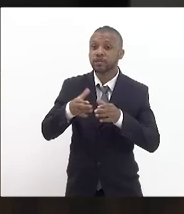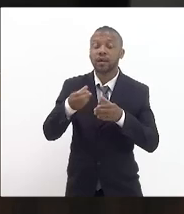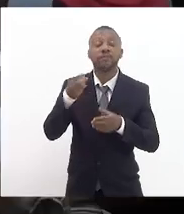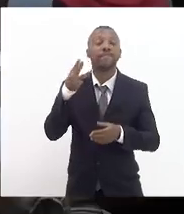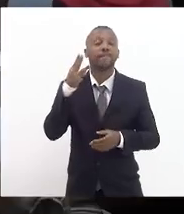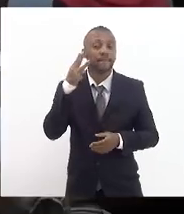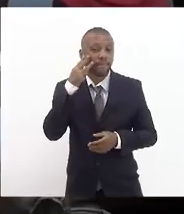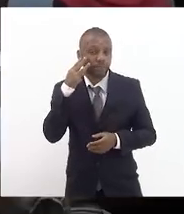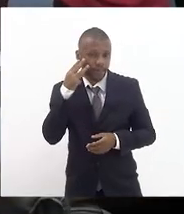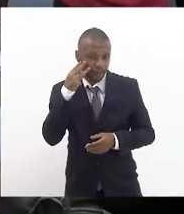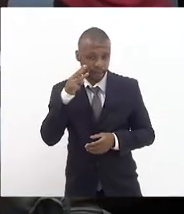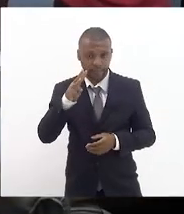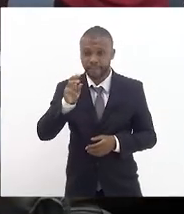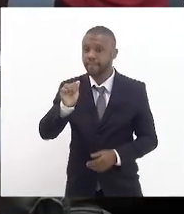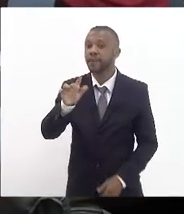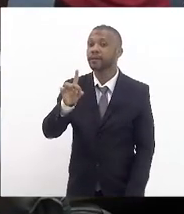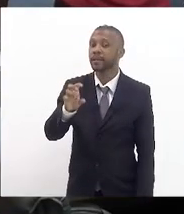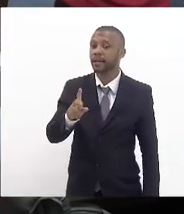Carneiro.